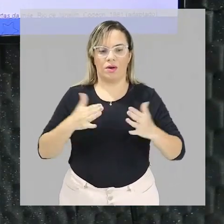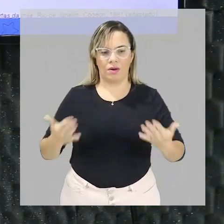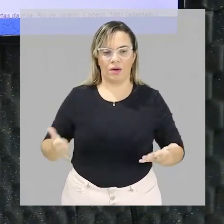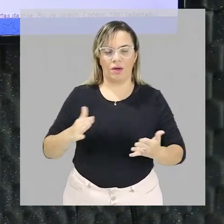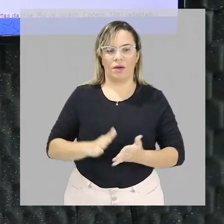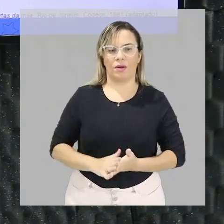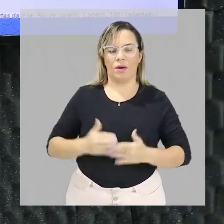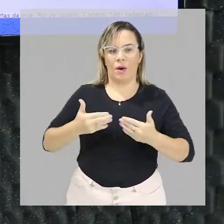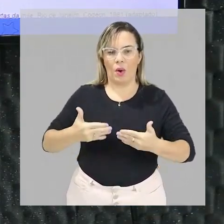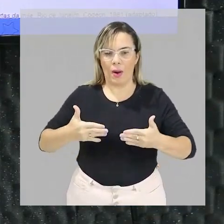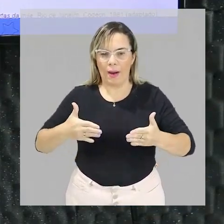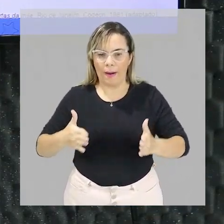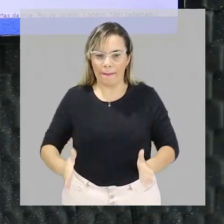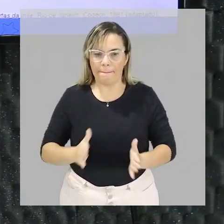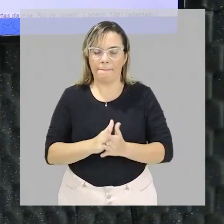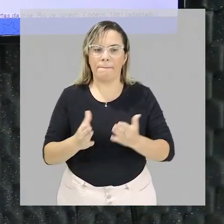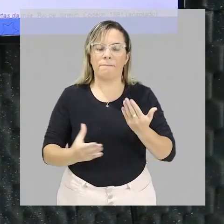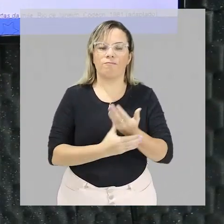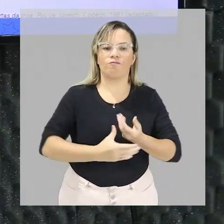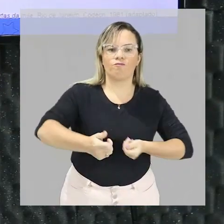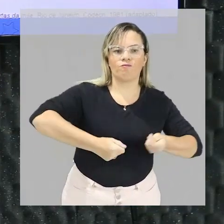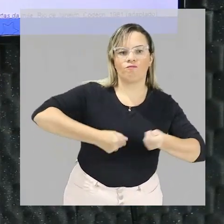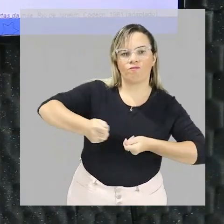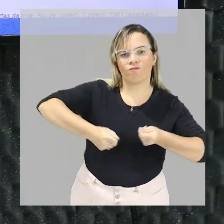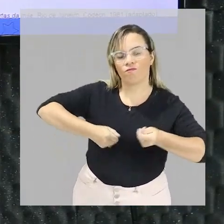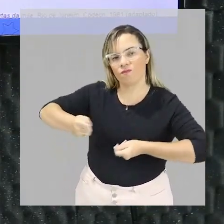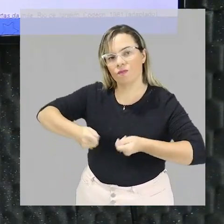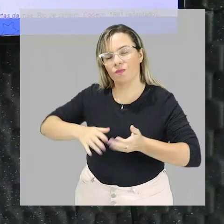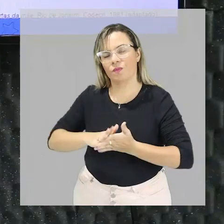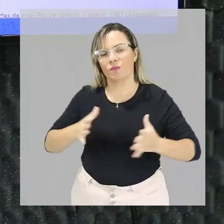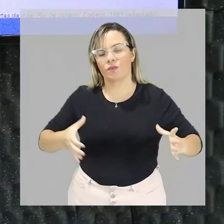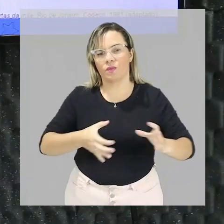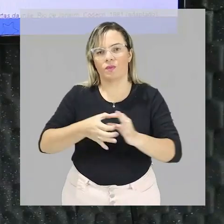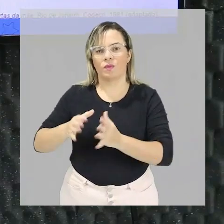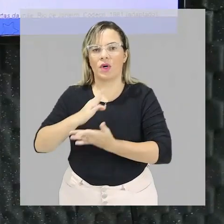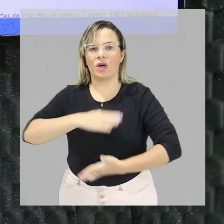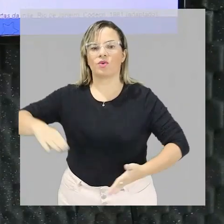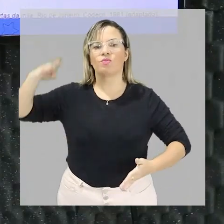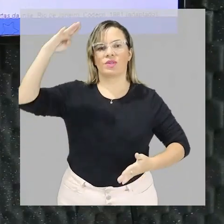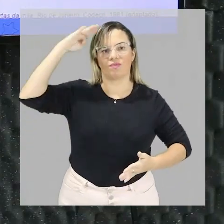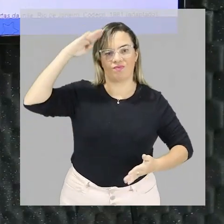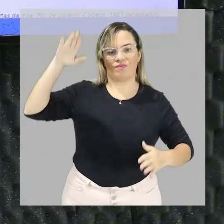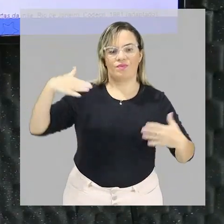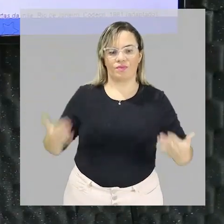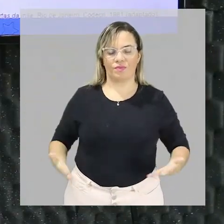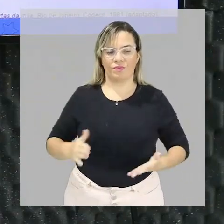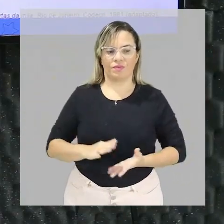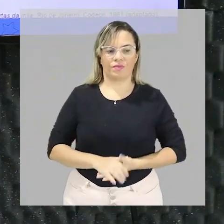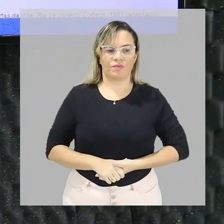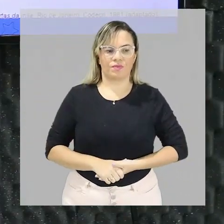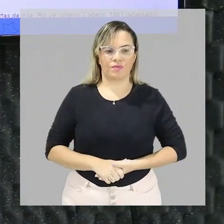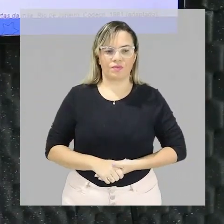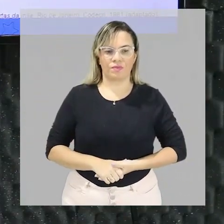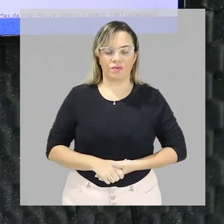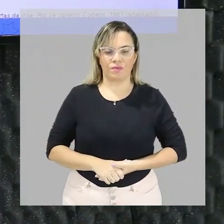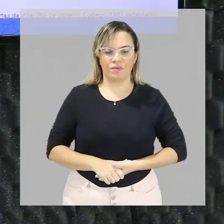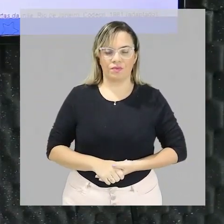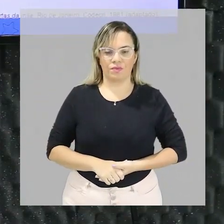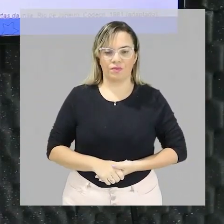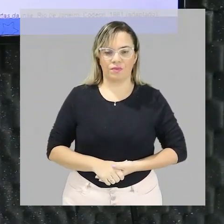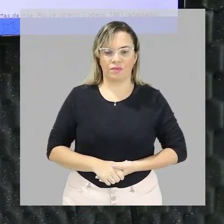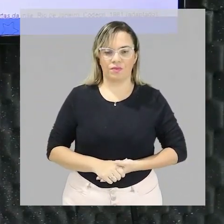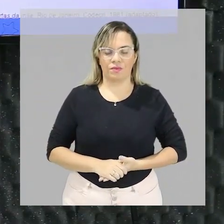ela é gradual, ela é segura, ela é negociada, e segura para os militares. Considerando as instruções